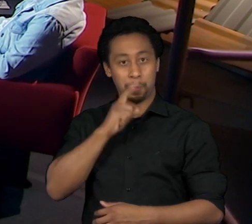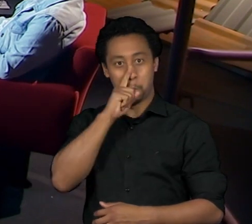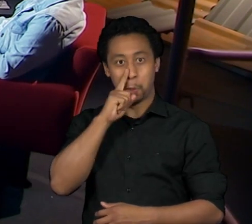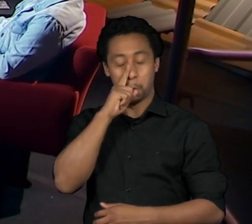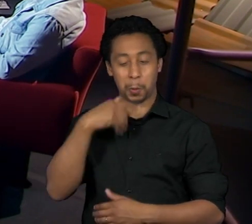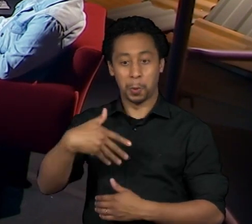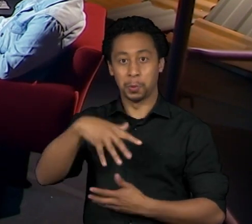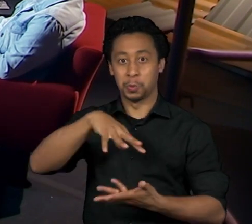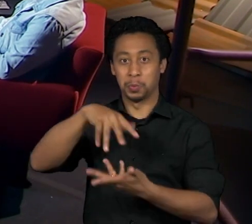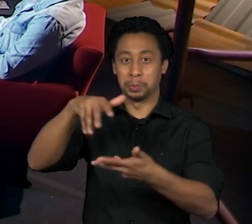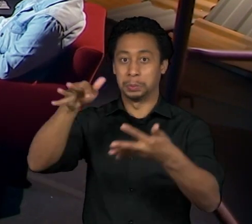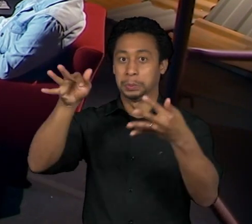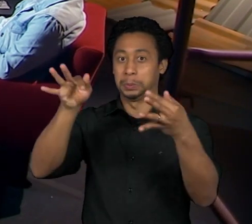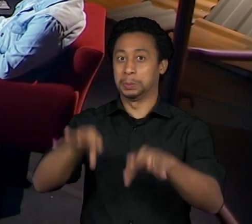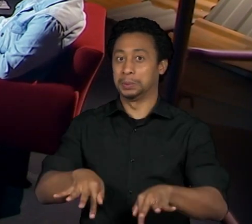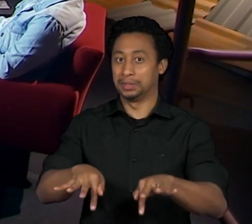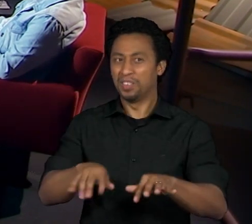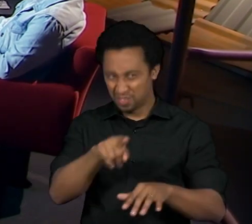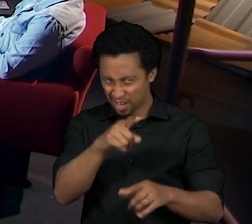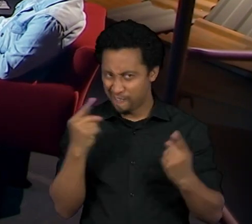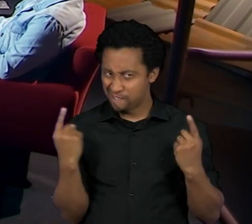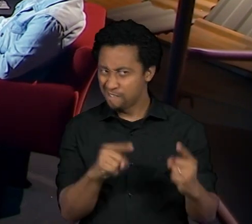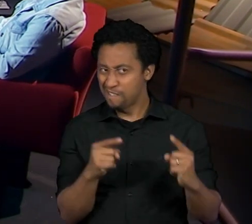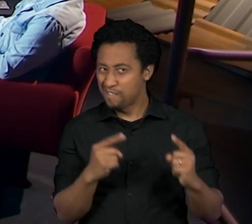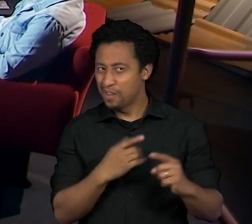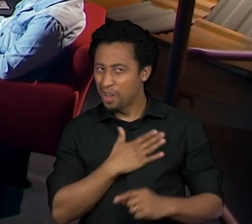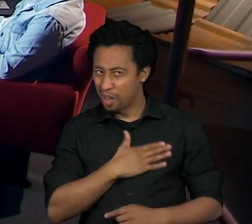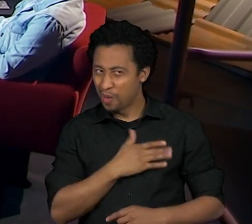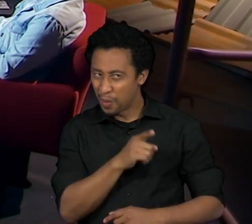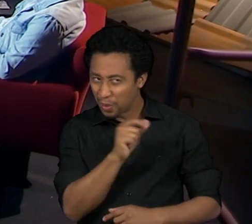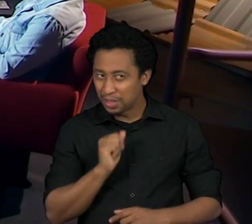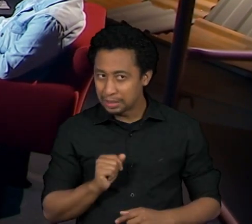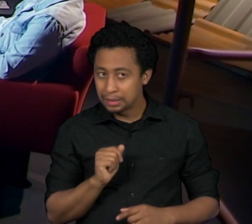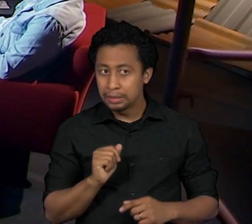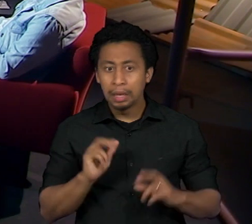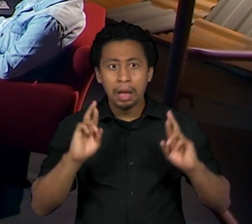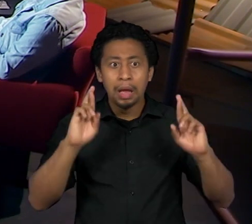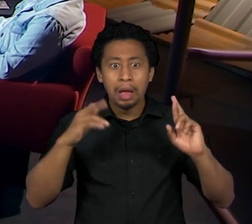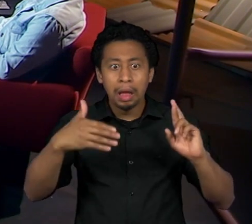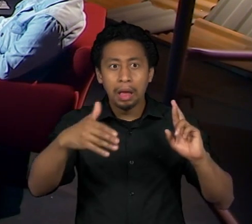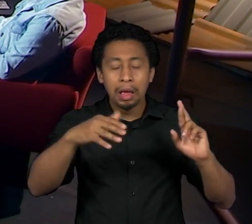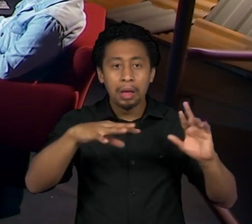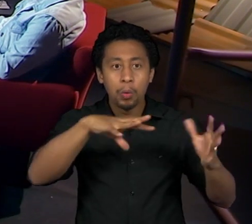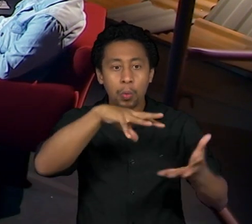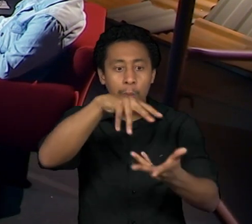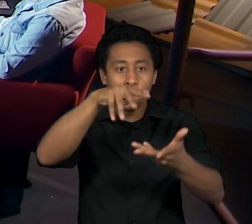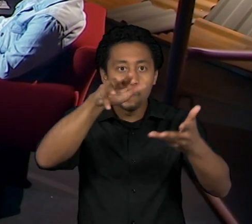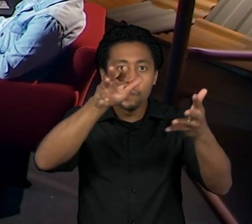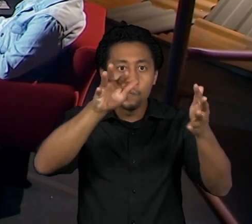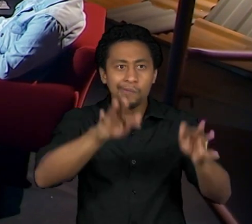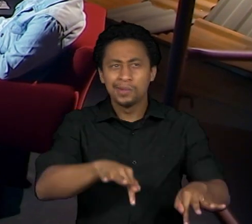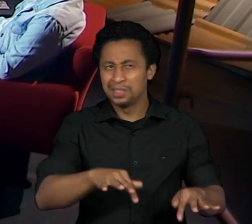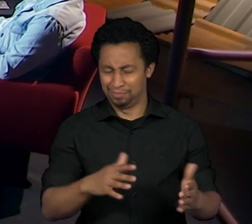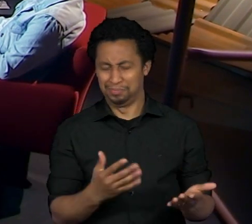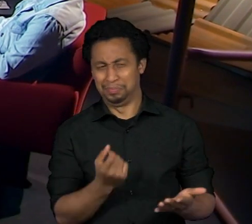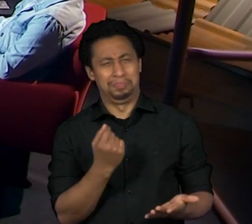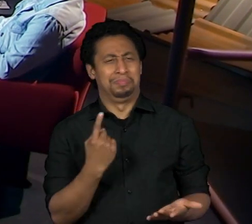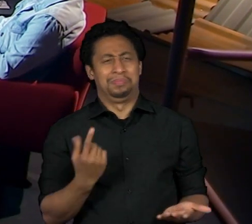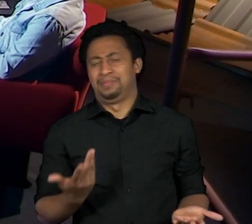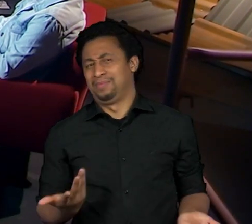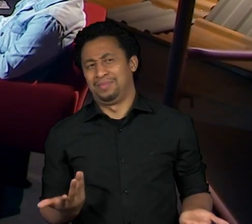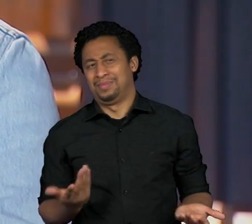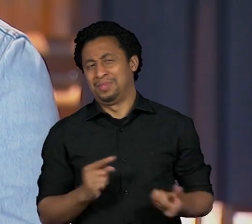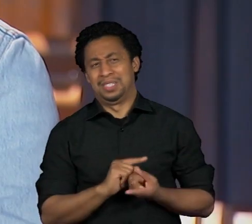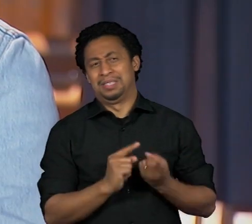apocalíptico. Você é um provocador, né, Siddhartha? Otimismo apocalíptico não é uma contradição esse negócio,